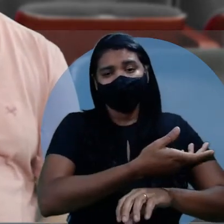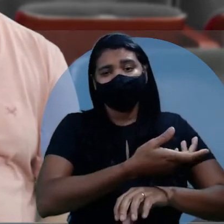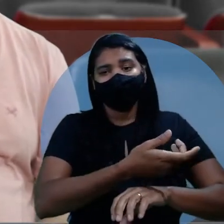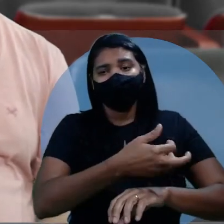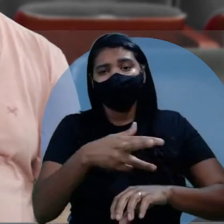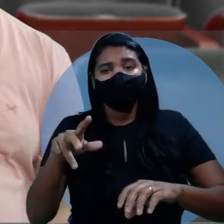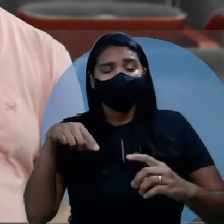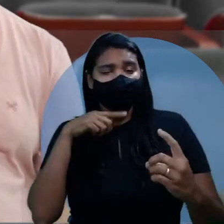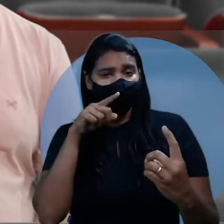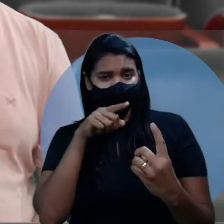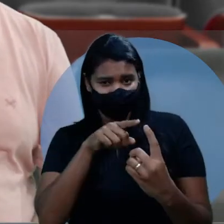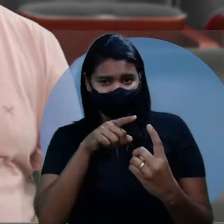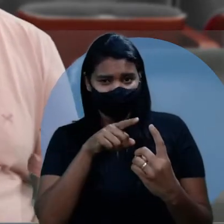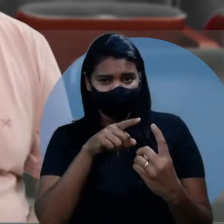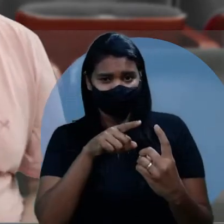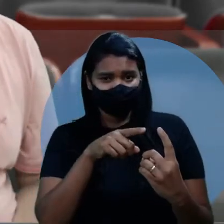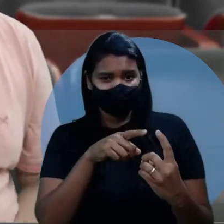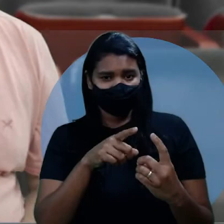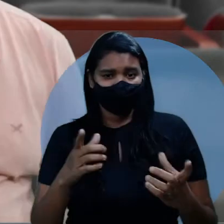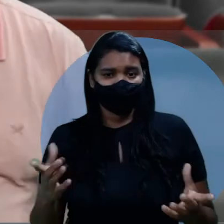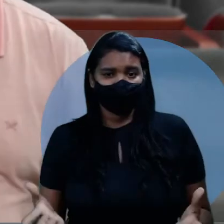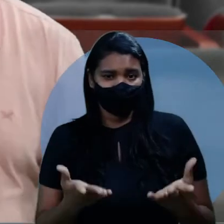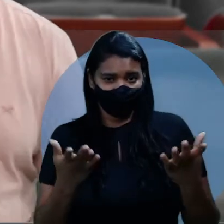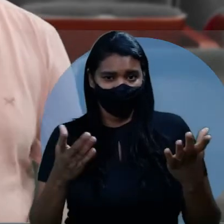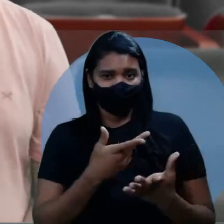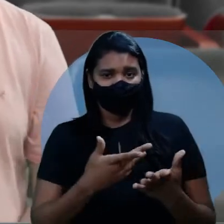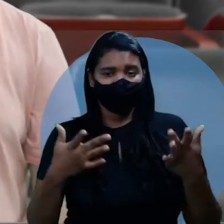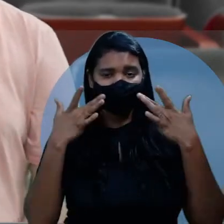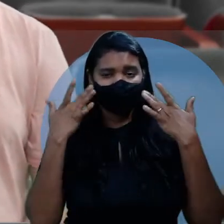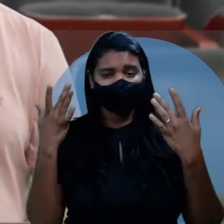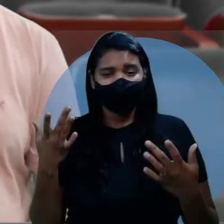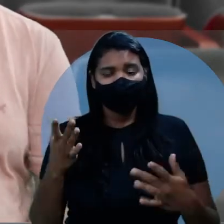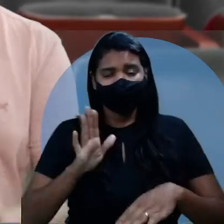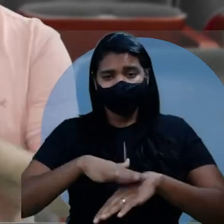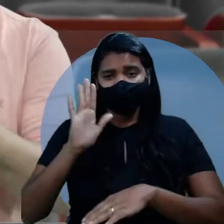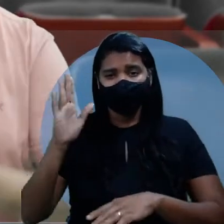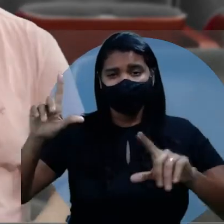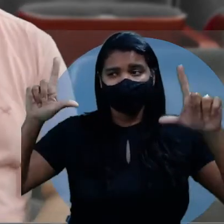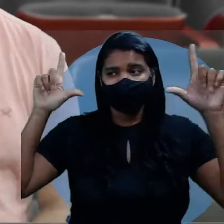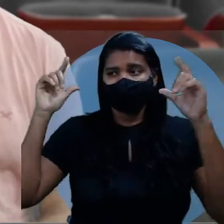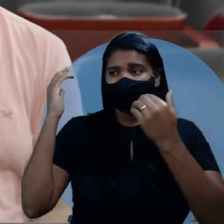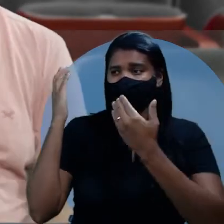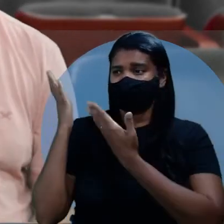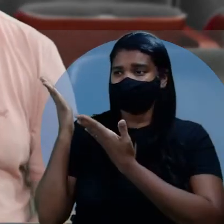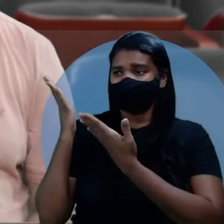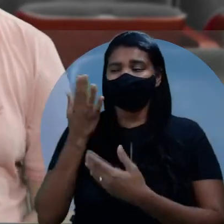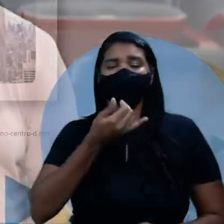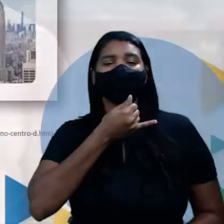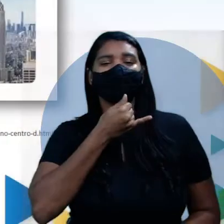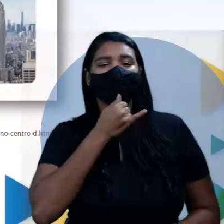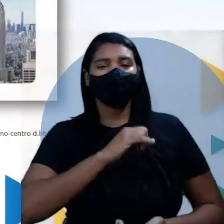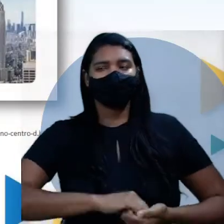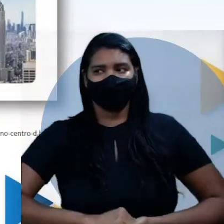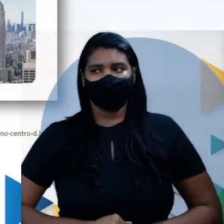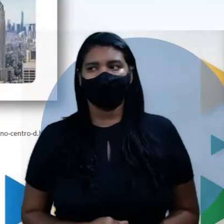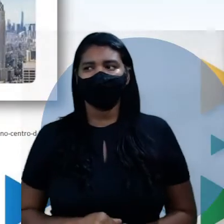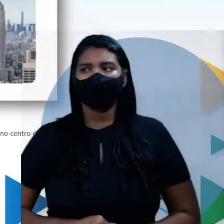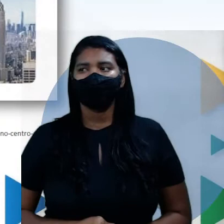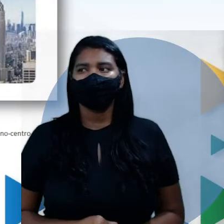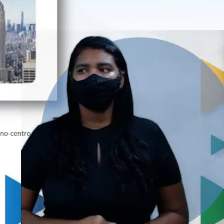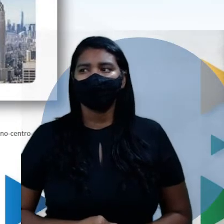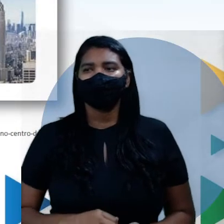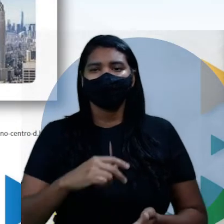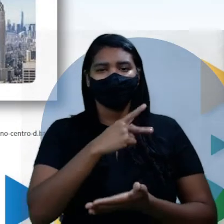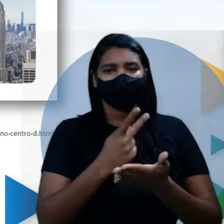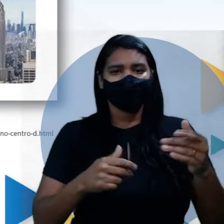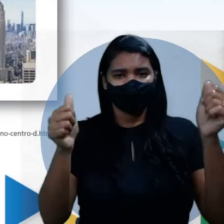os objetos, as manifestações artísticas e tudo mais. Tá, e agora na tela, né, alguns exemplos de Art Déco, que